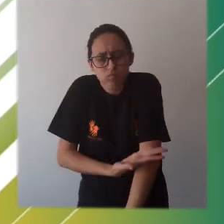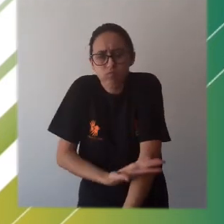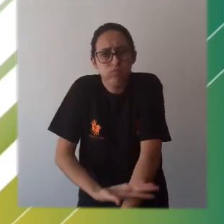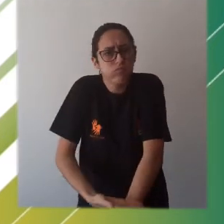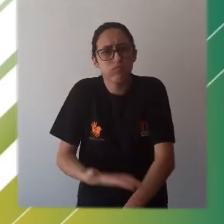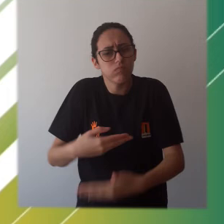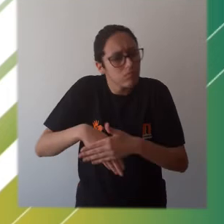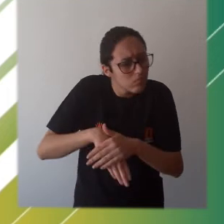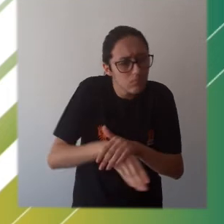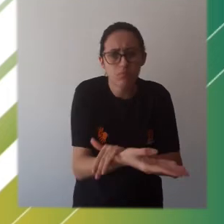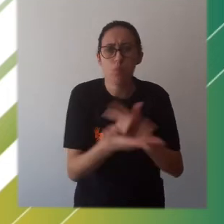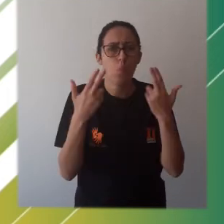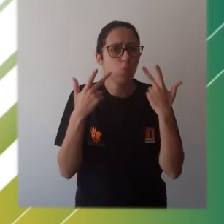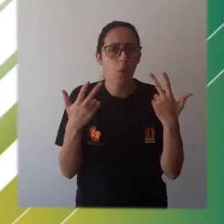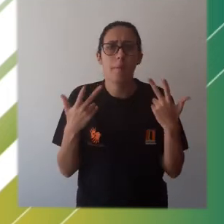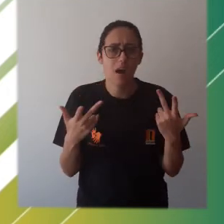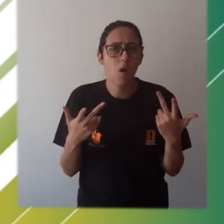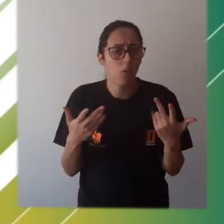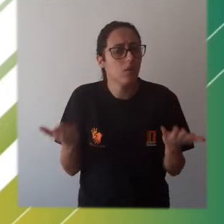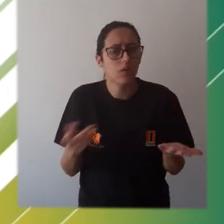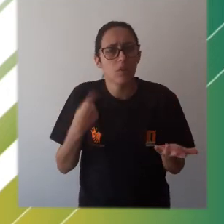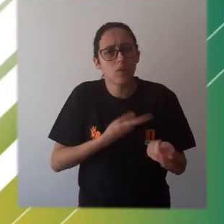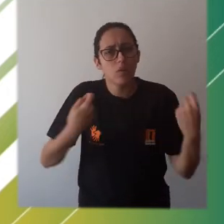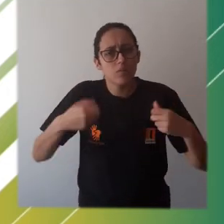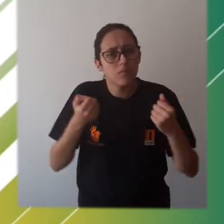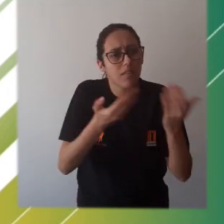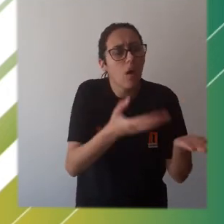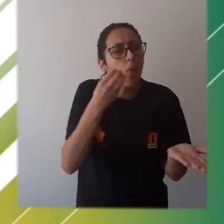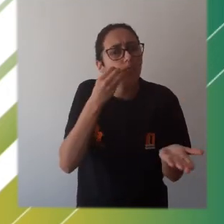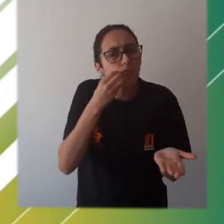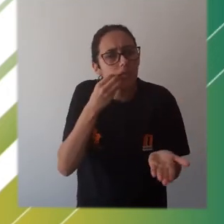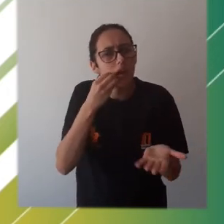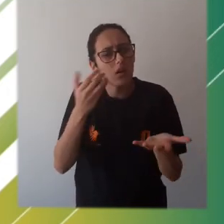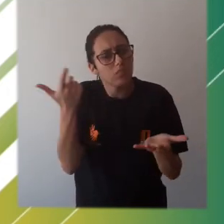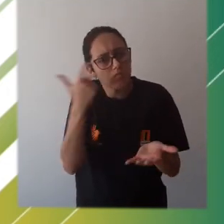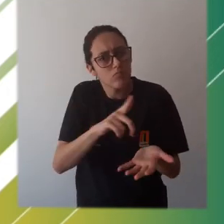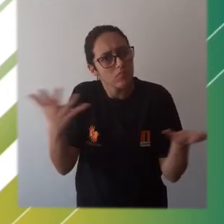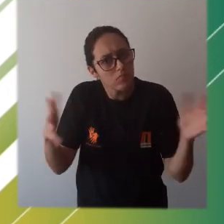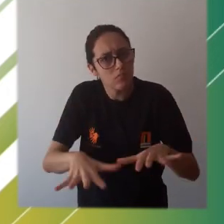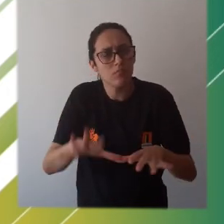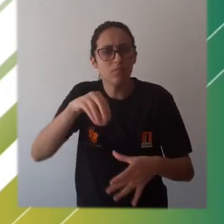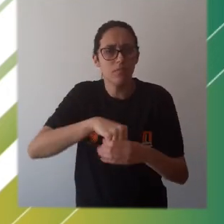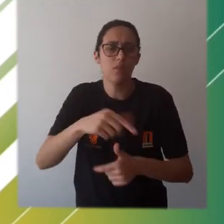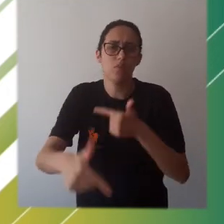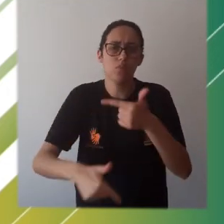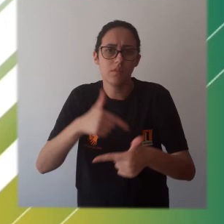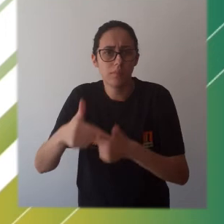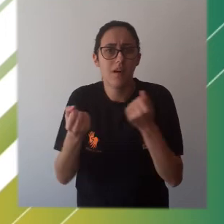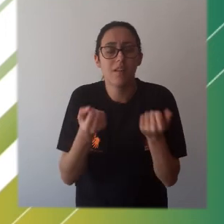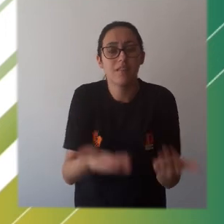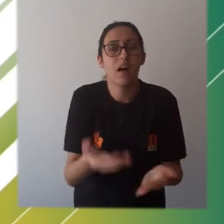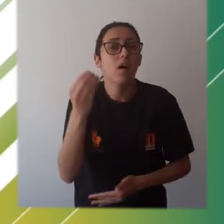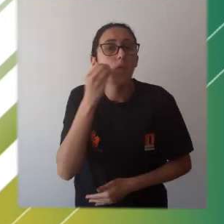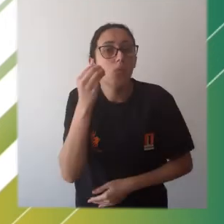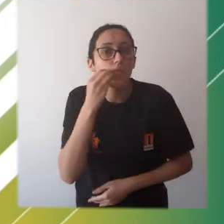com essa consciência, cada vez possamos dar mais oportunidade de inclusão no mercado de